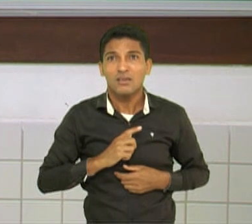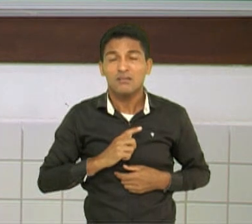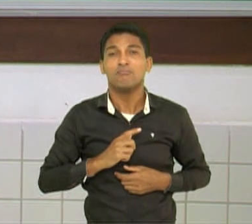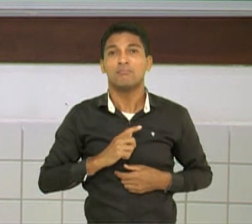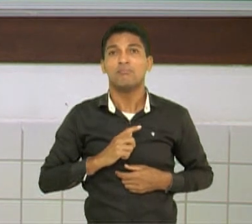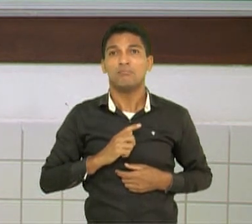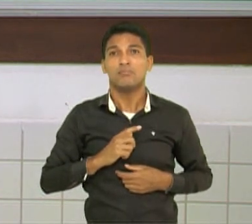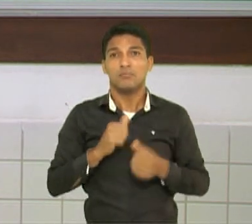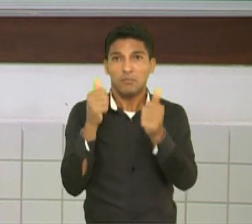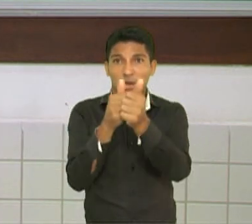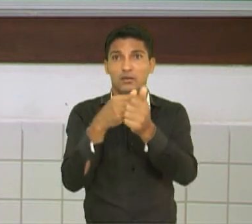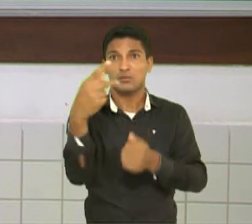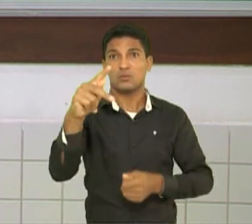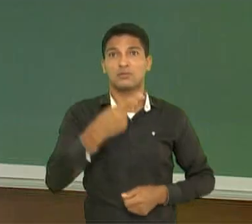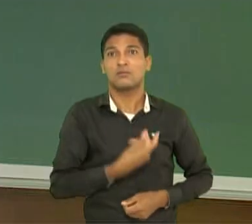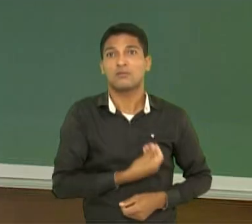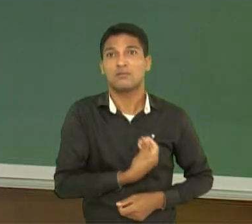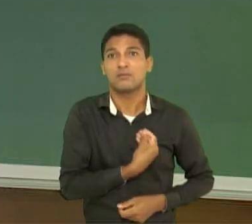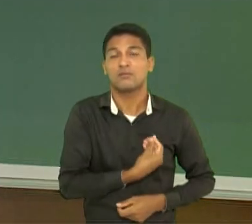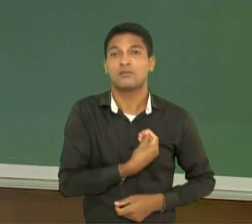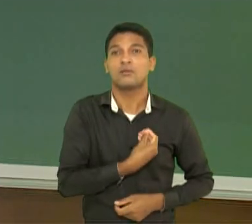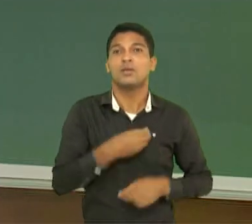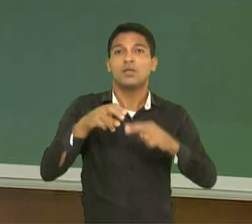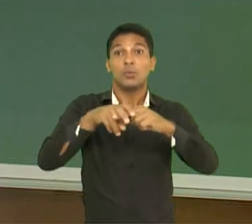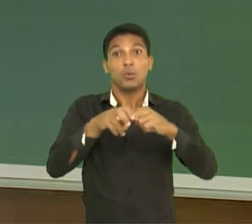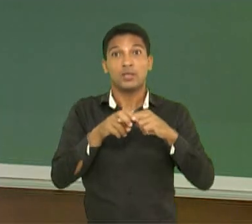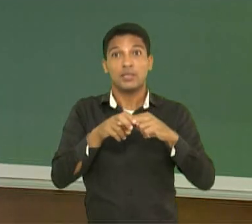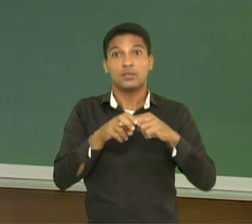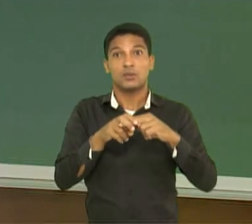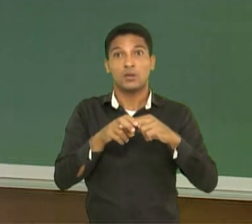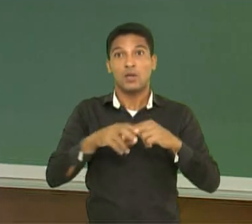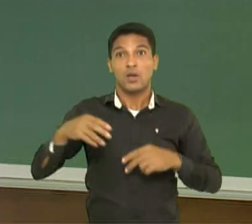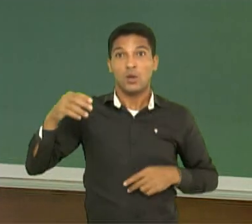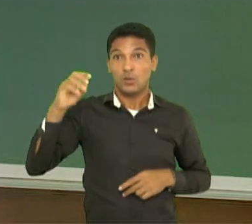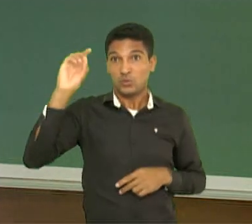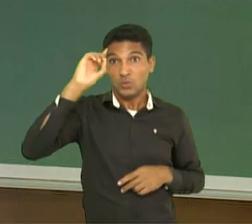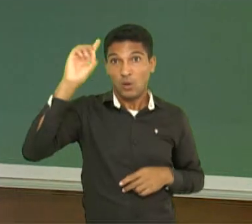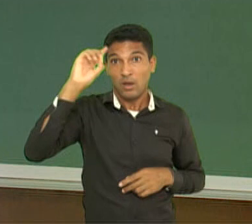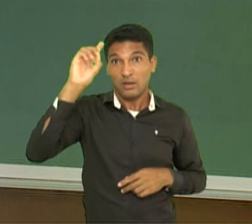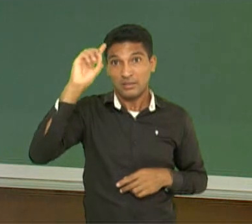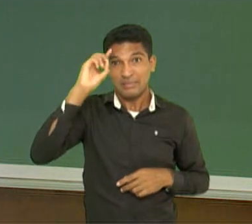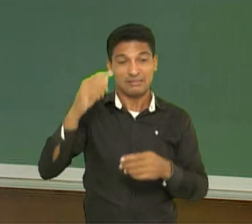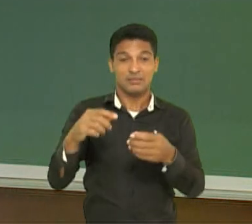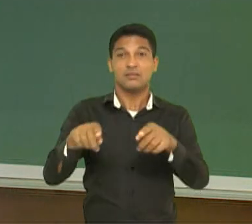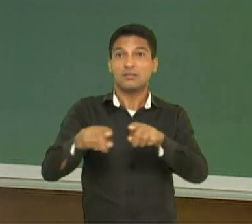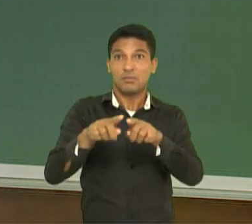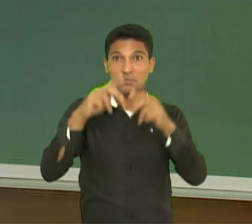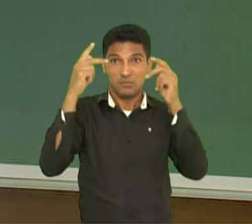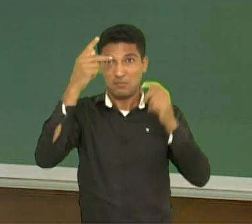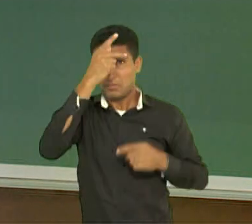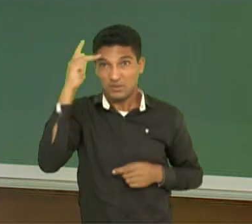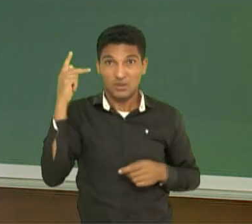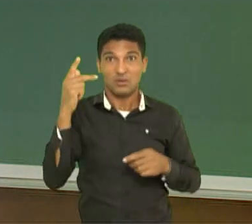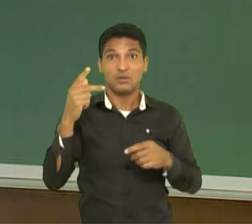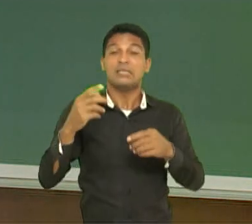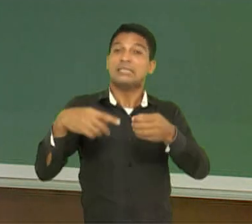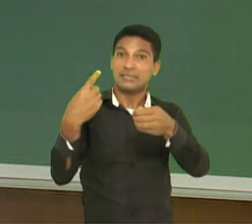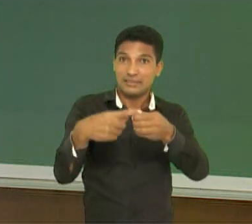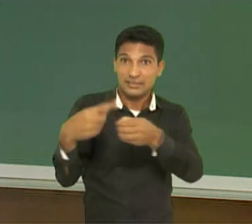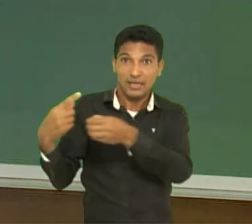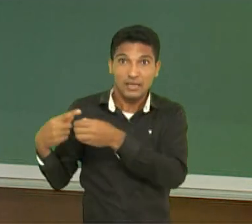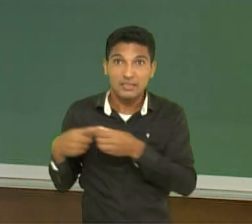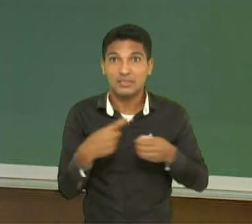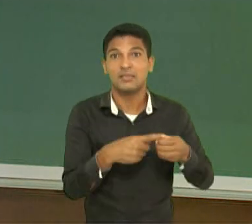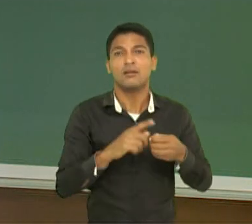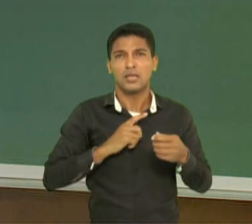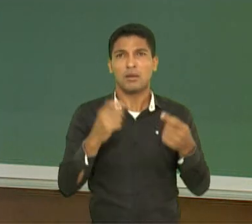realidade. Então, isso interfere no cotidiano das pessoas, no cotidiano das cidades. Em muitas cidades do